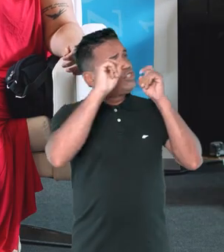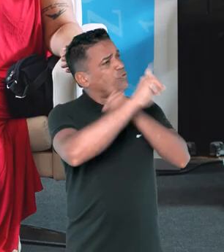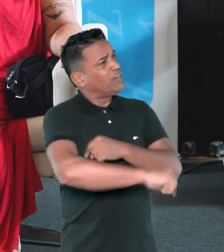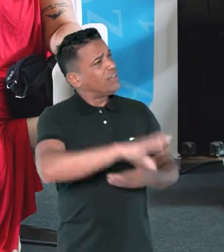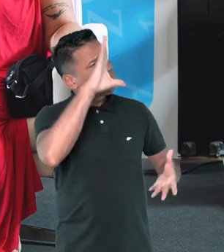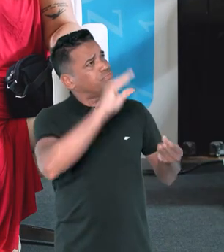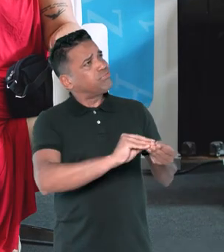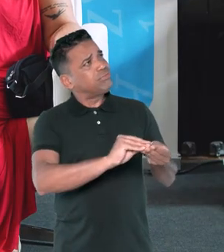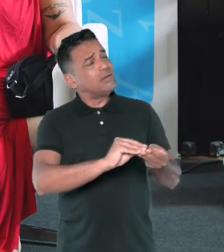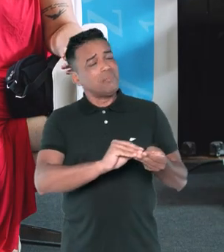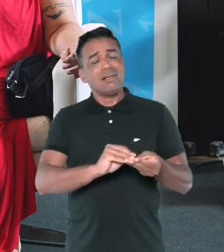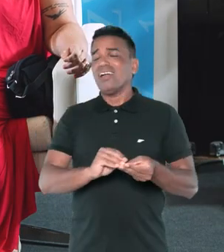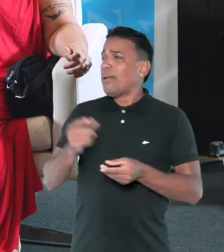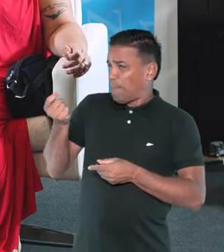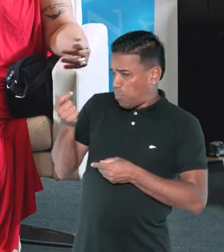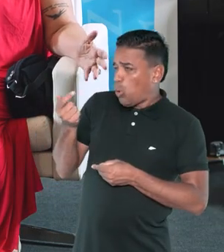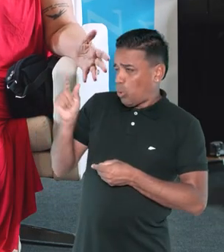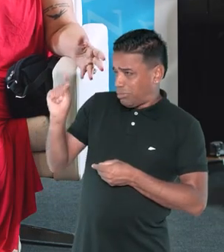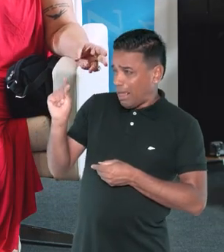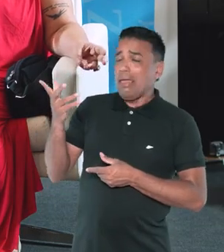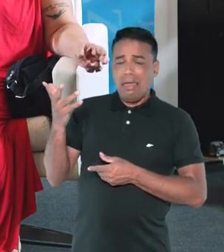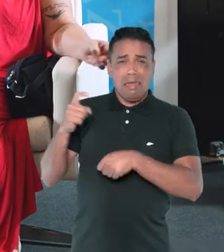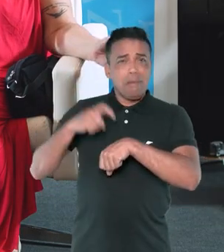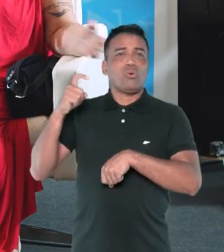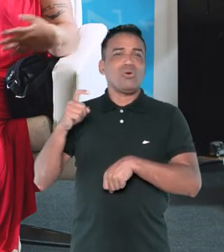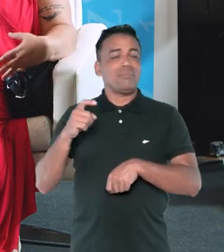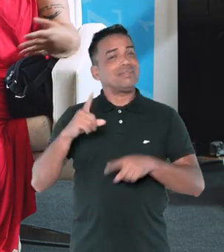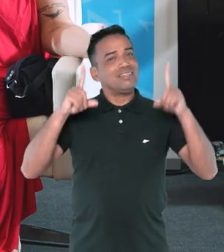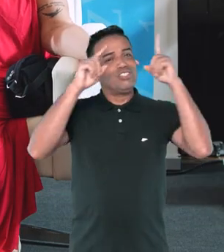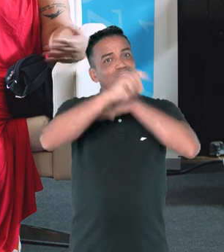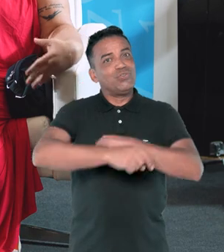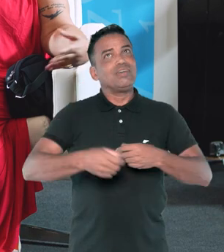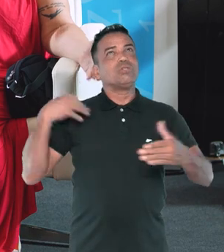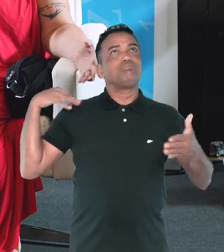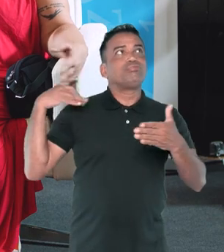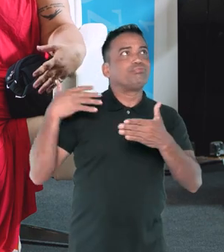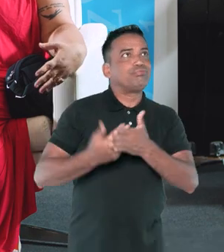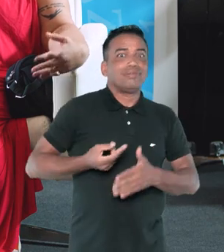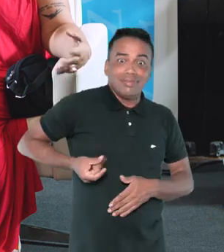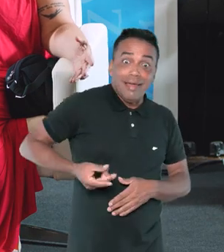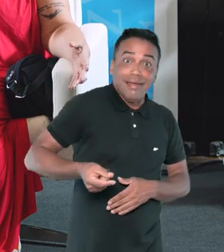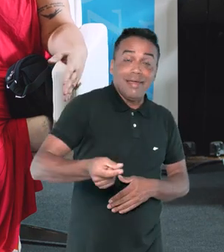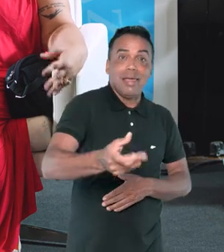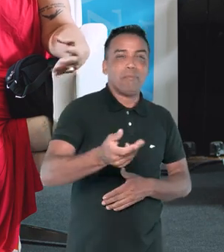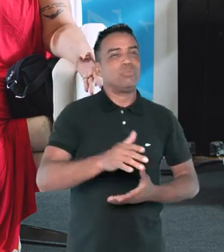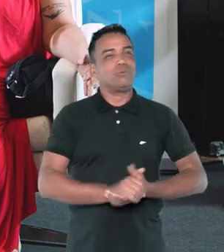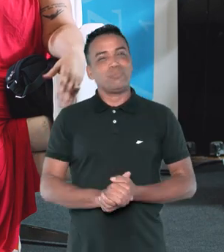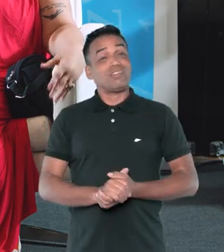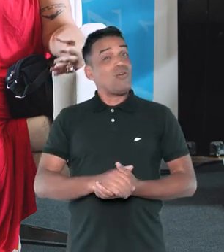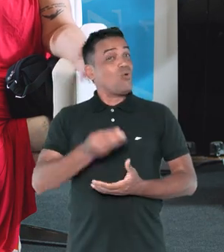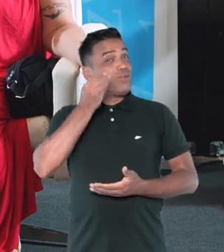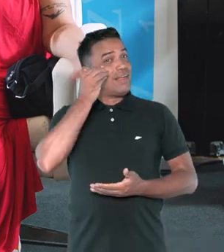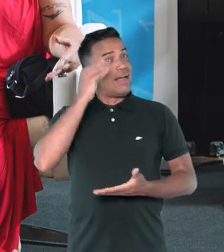Mas eu vou fazer, vou tentar. Mas é muito difícil falar de muito tempo, mas acho que eu já estou treinada a